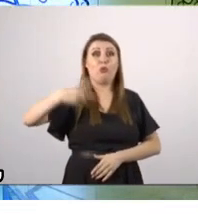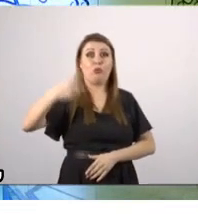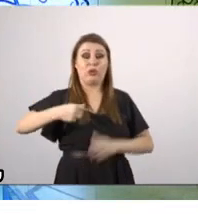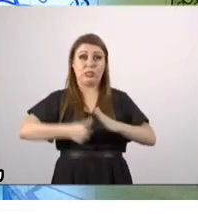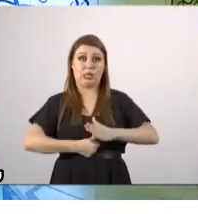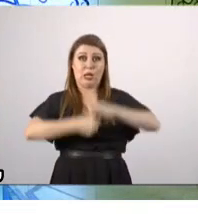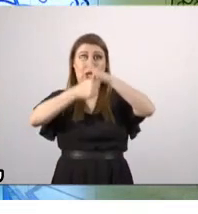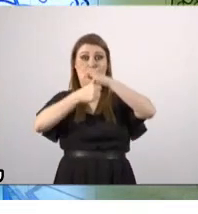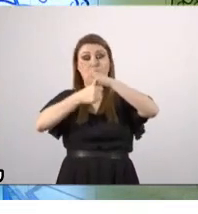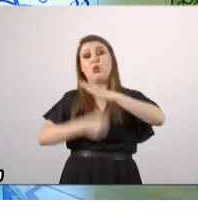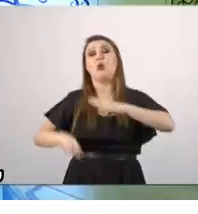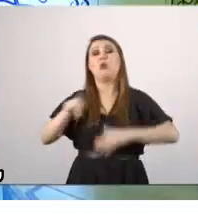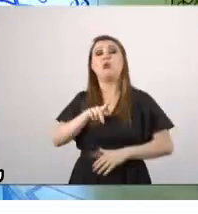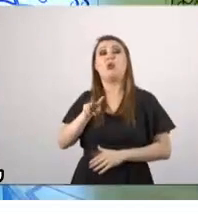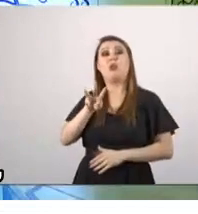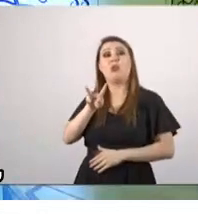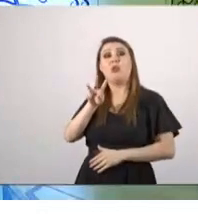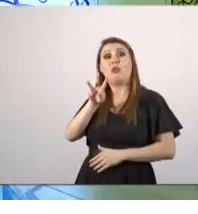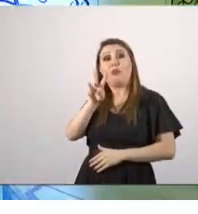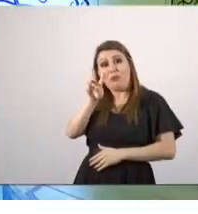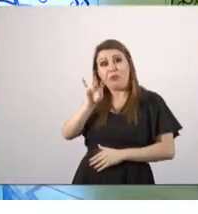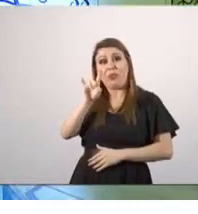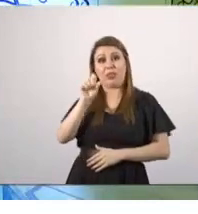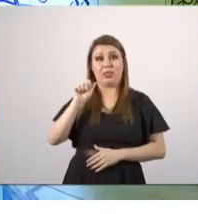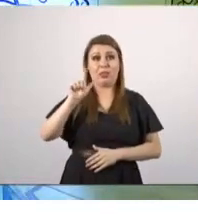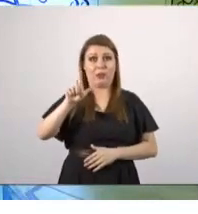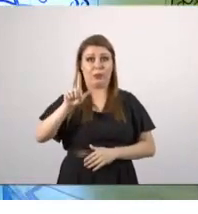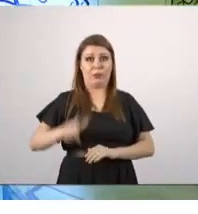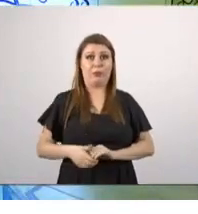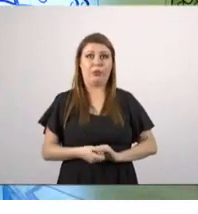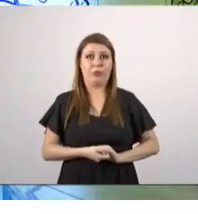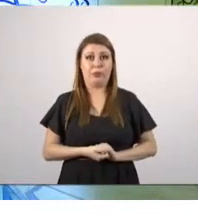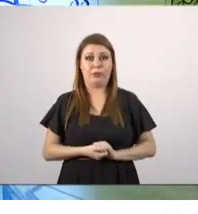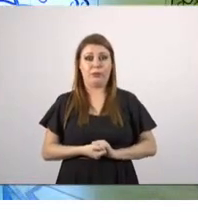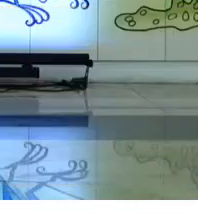PUC Paraná, professor Vidal Martins.